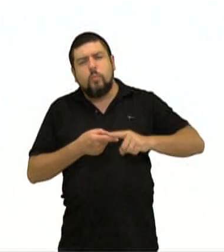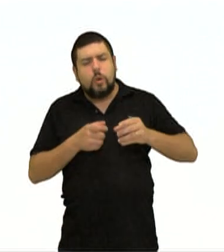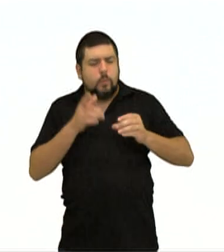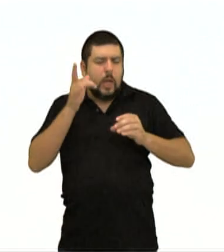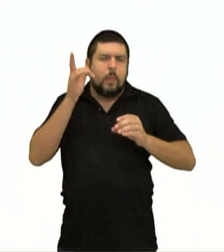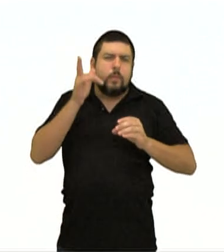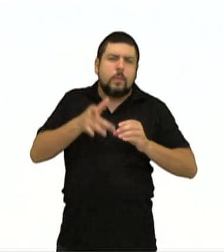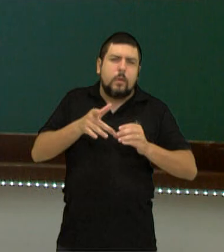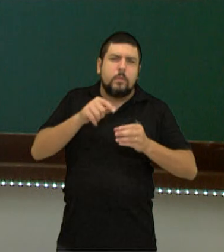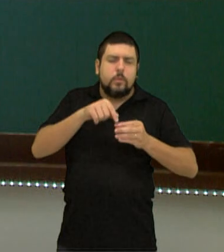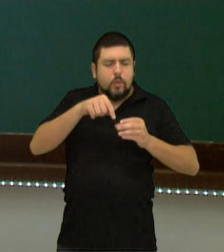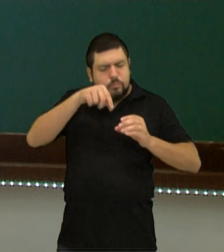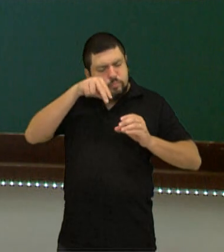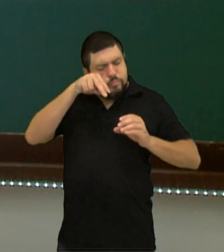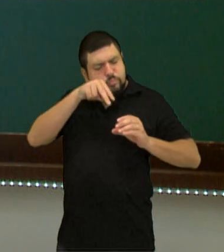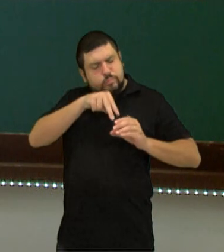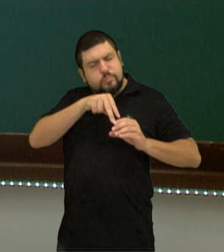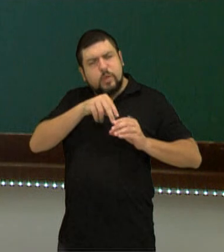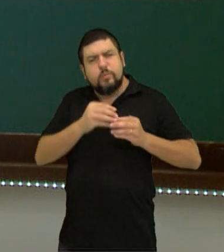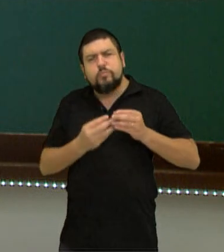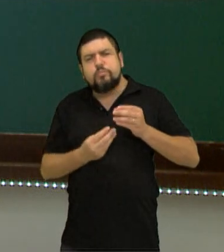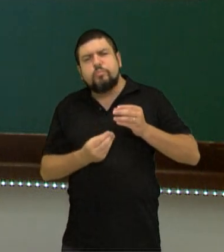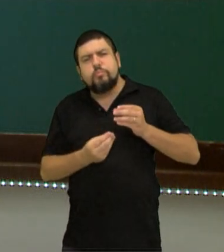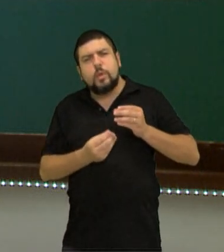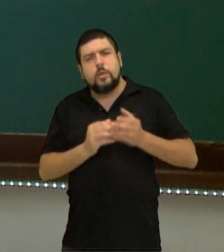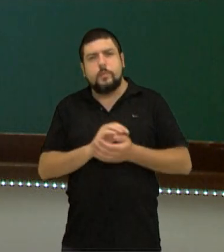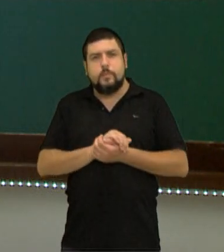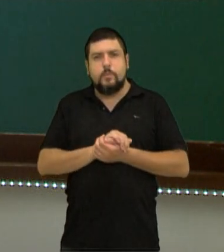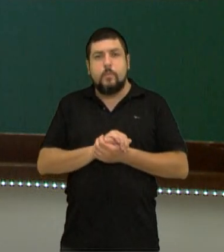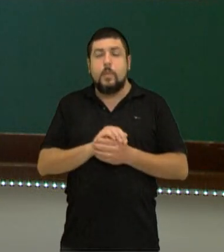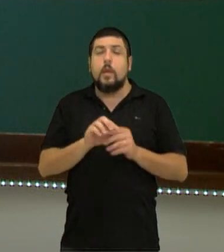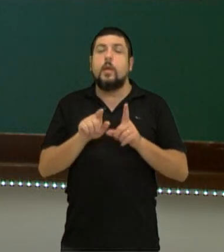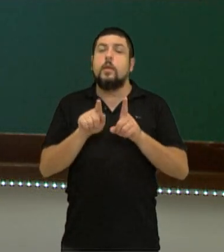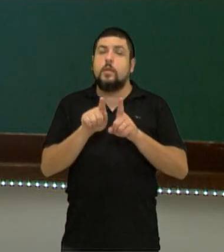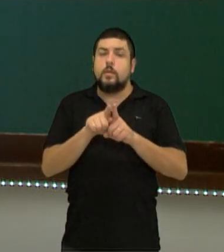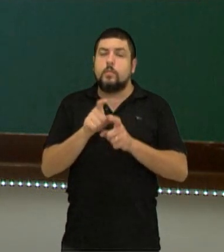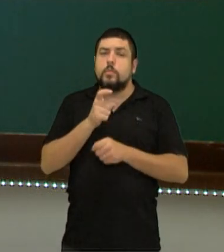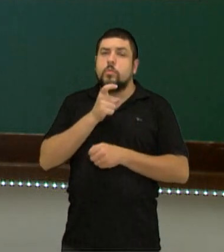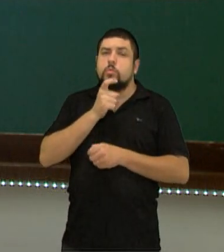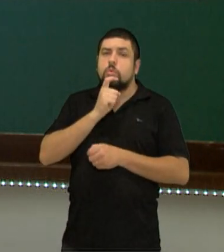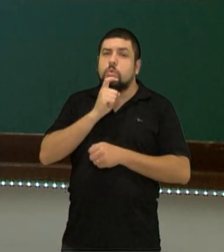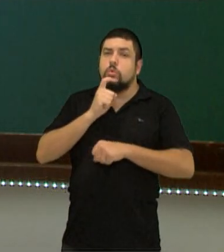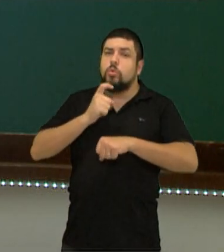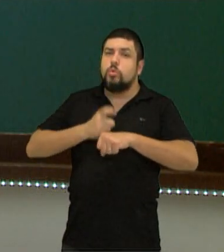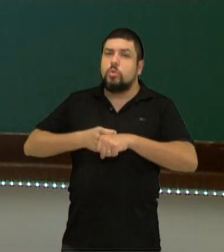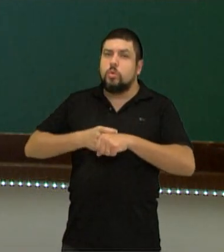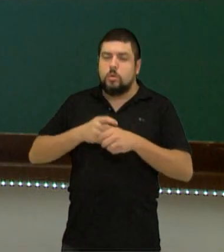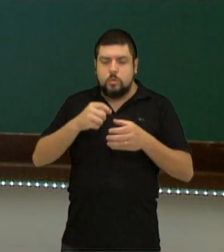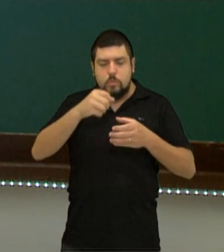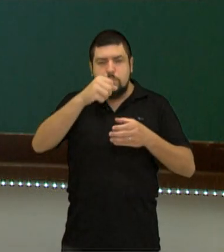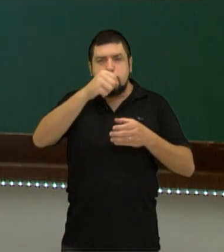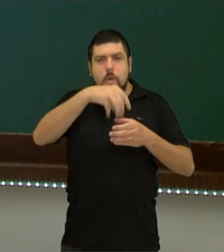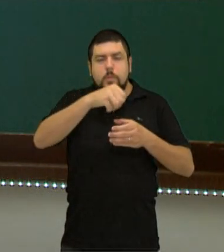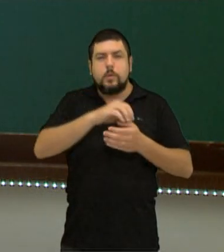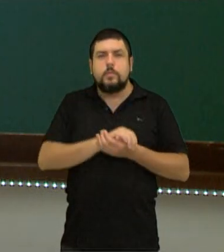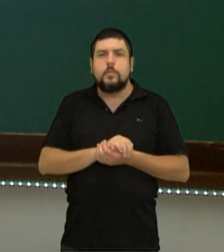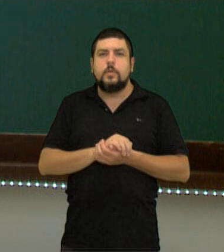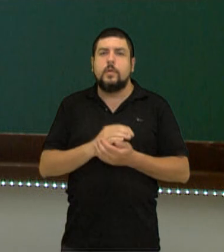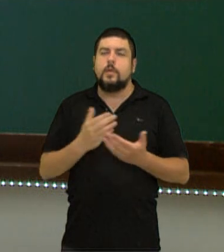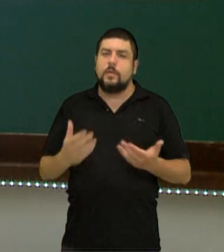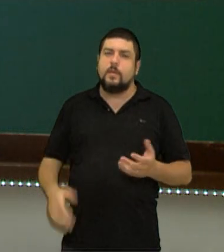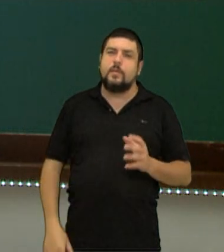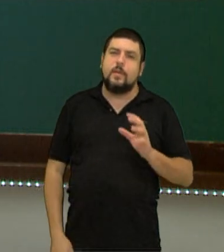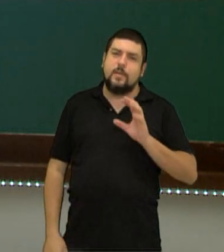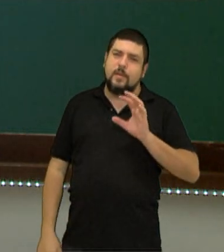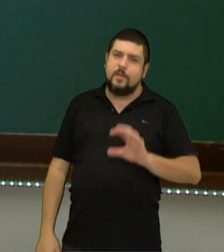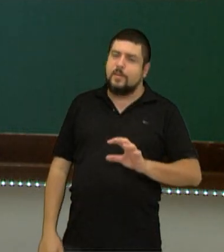essa a situação. Então, também temos os nossos 2 cubos de gelo. Então, era assim o aspecto que